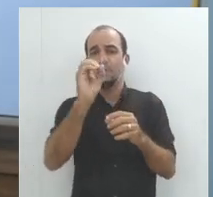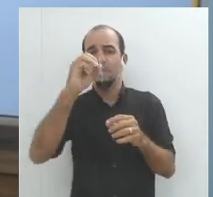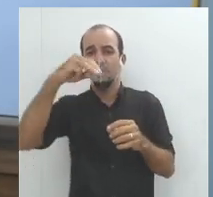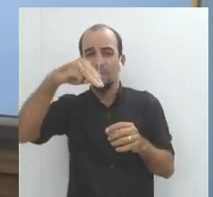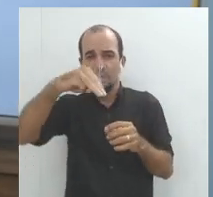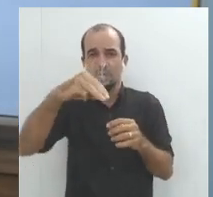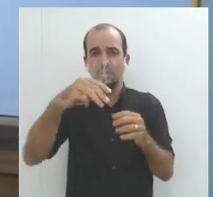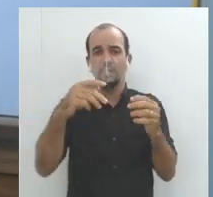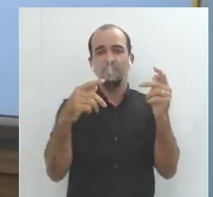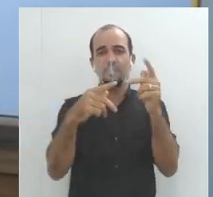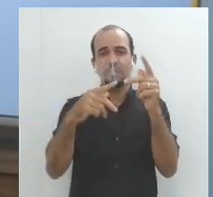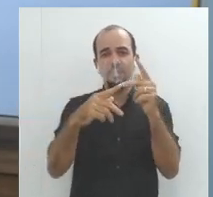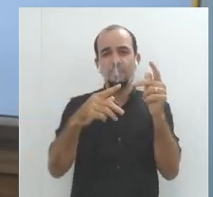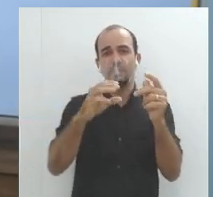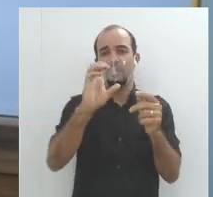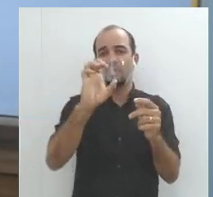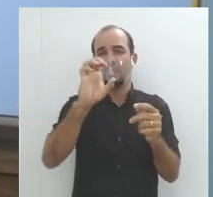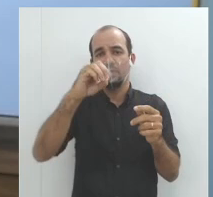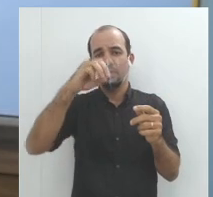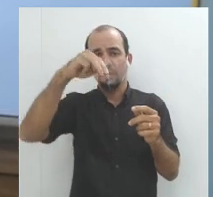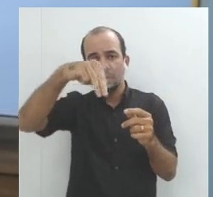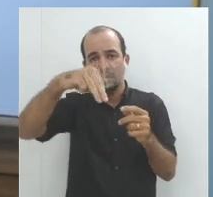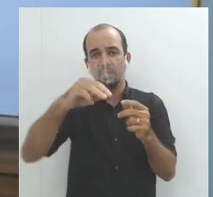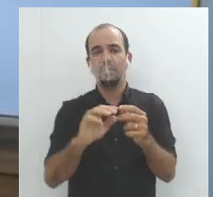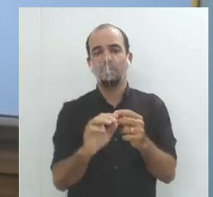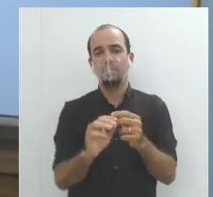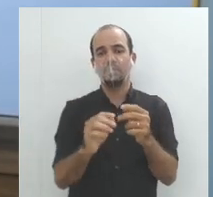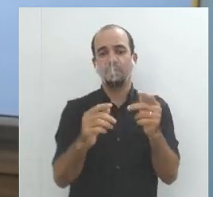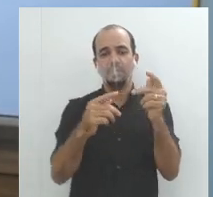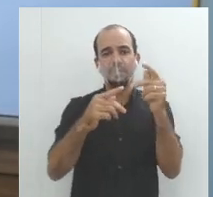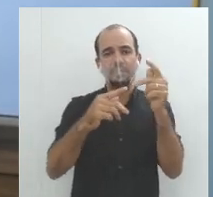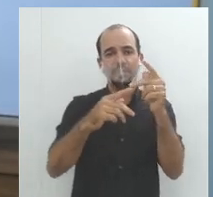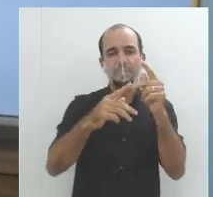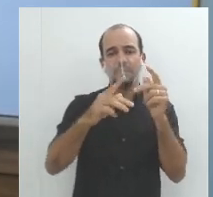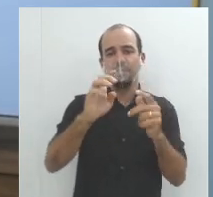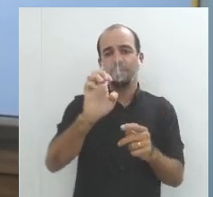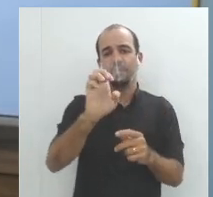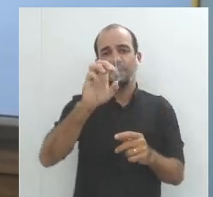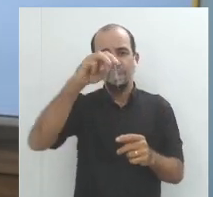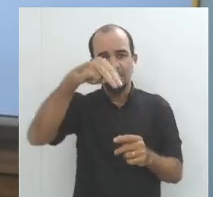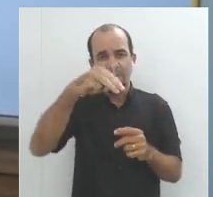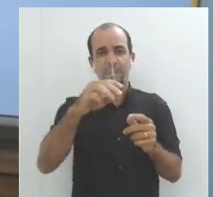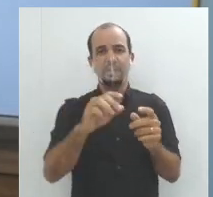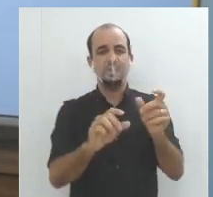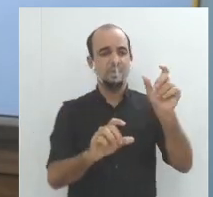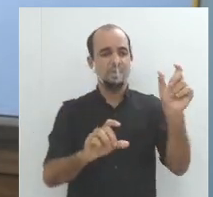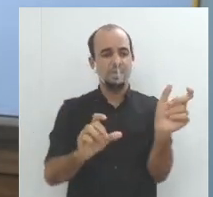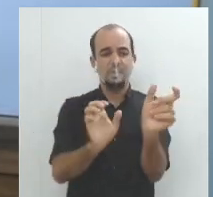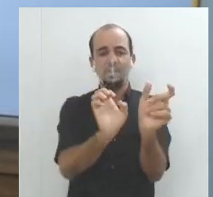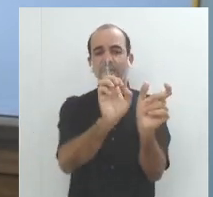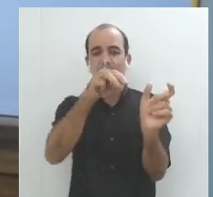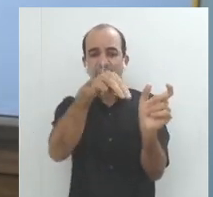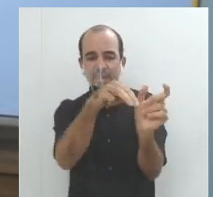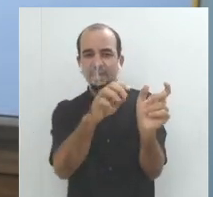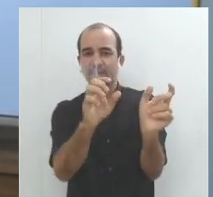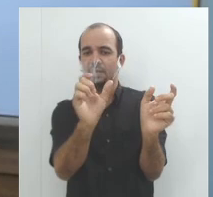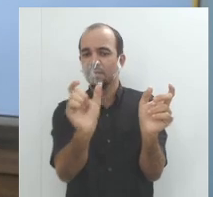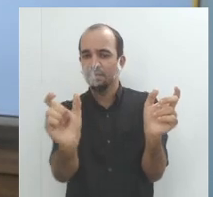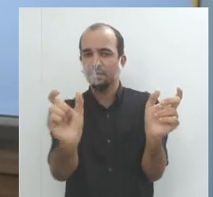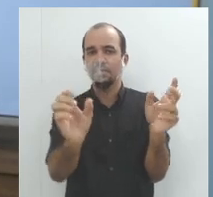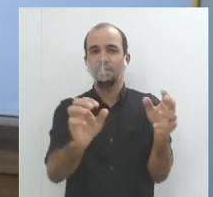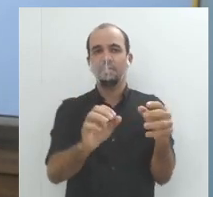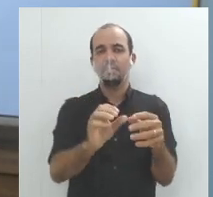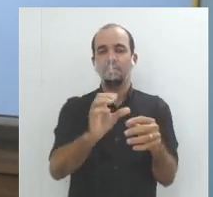preposição em, contraída com o artigo o, que é no caso no fim, e o com novamente, juntamente a palavra